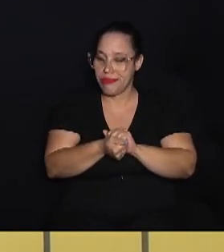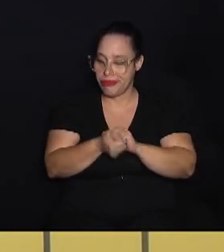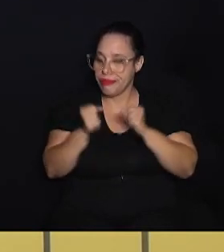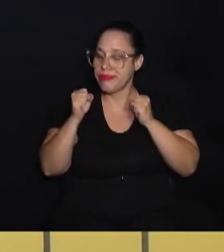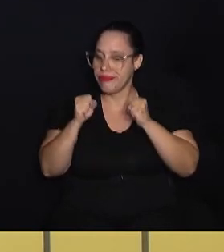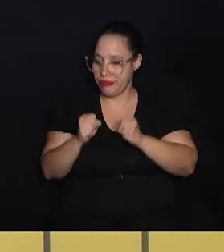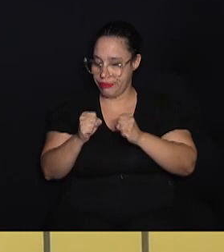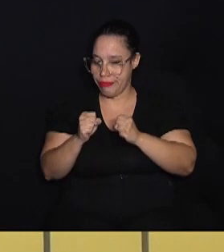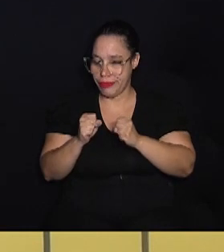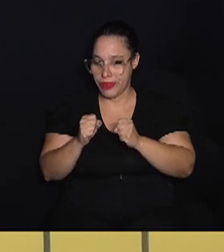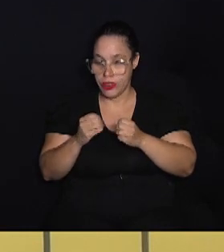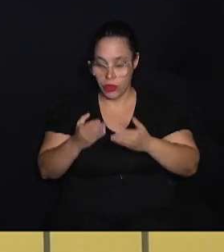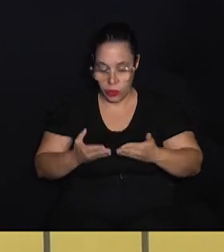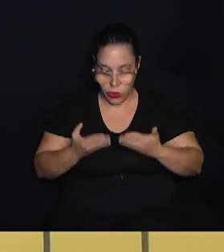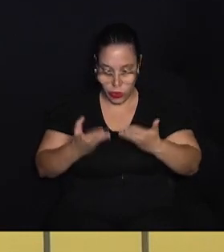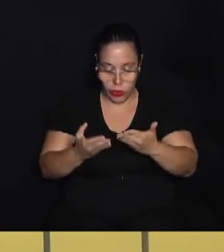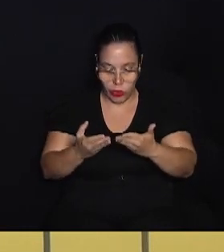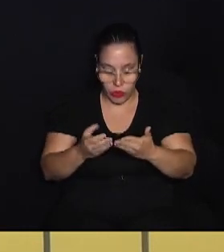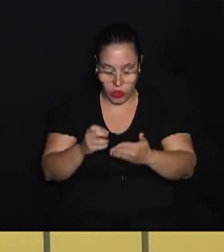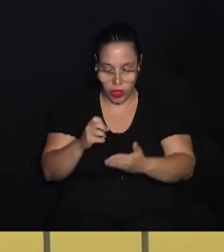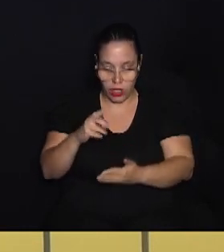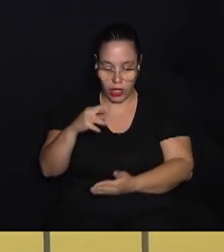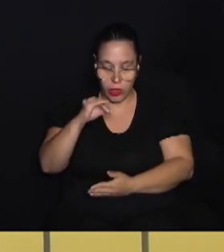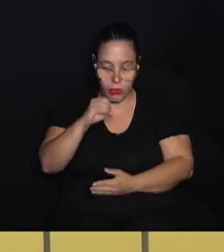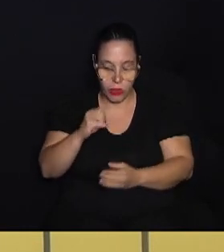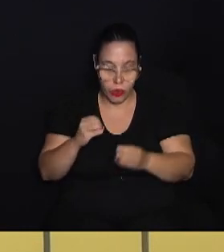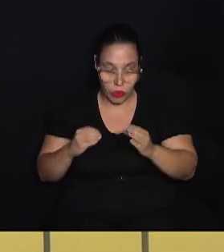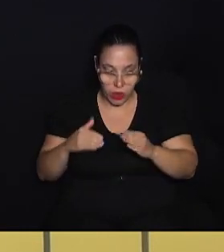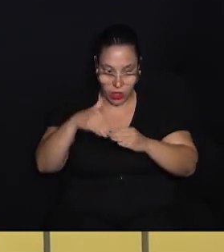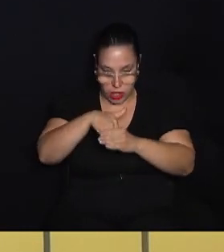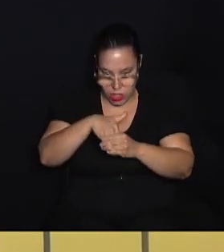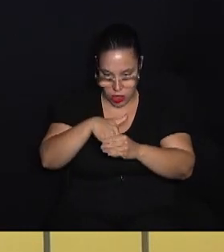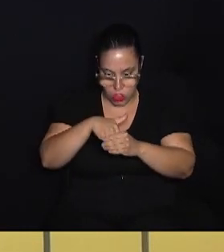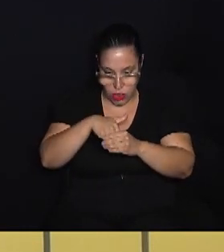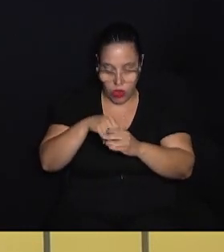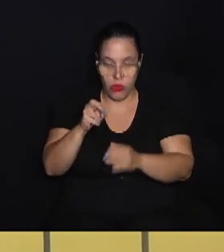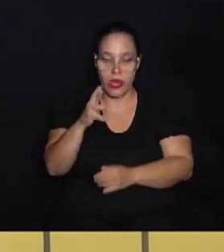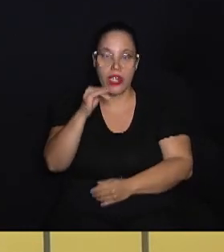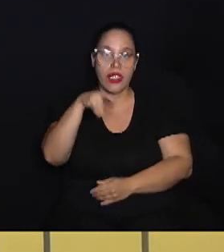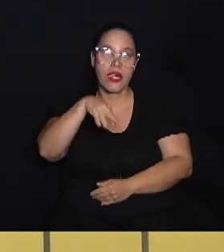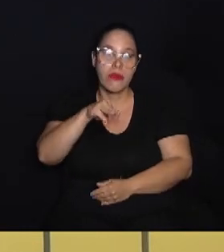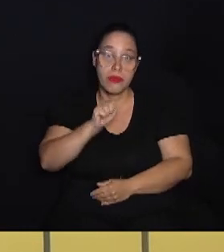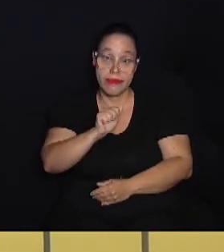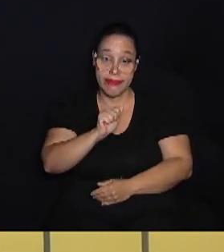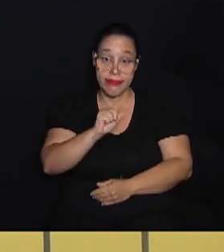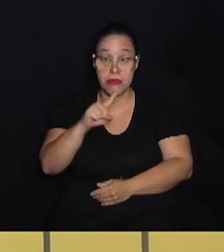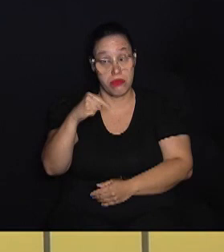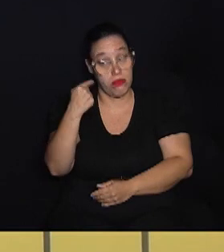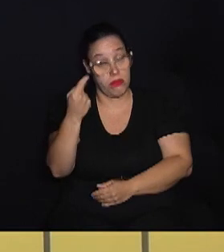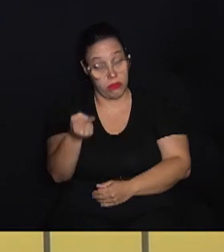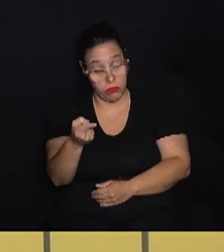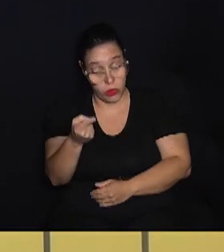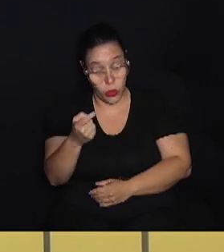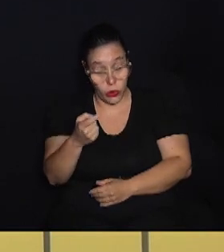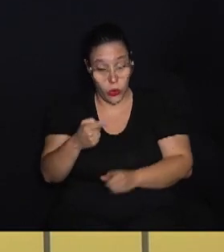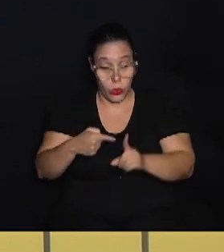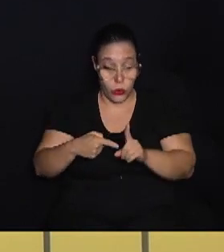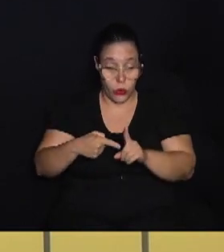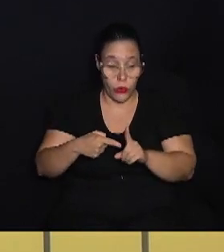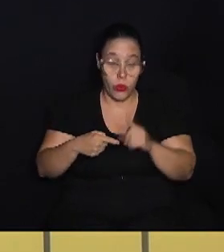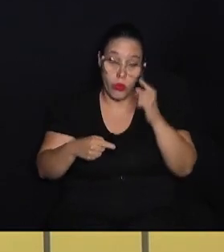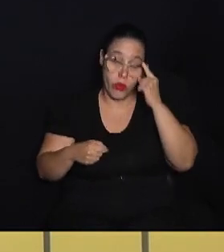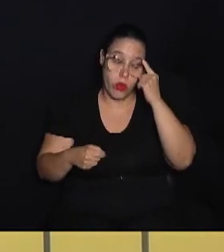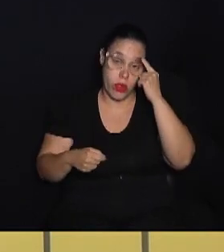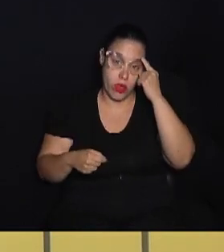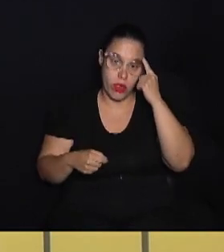possa conservar o carbono dentro do sistema. E, além disso, aumentar